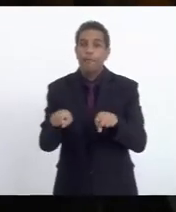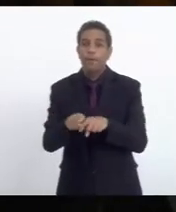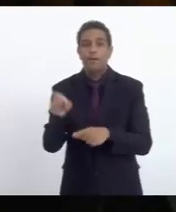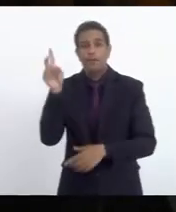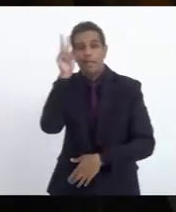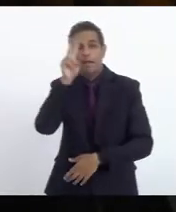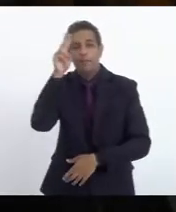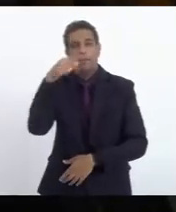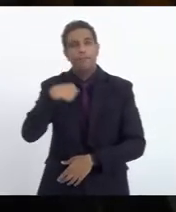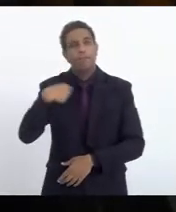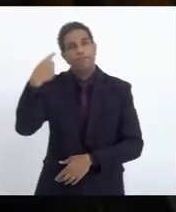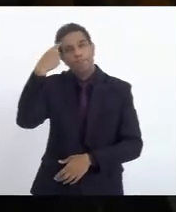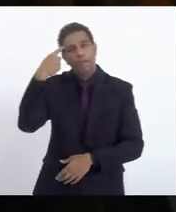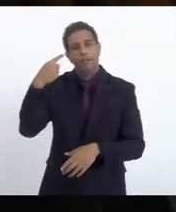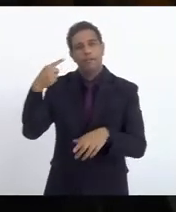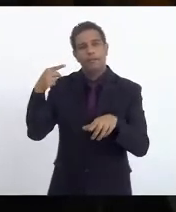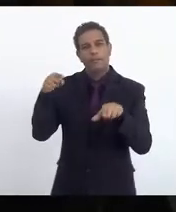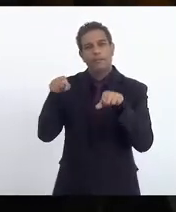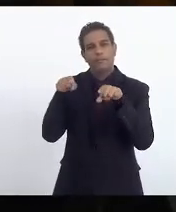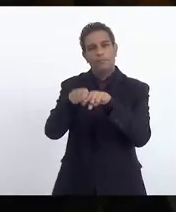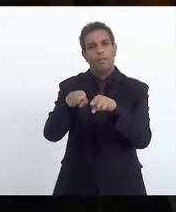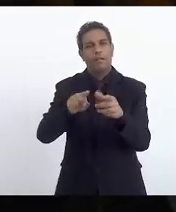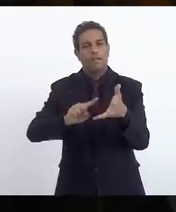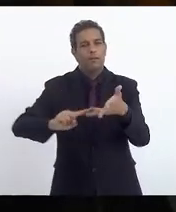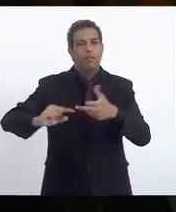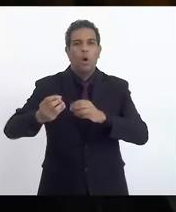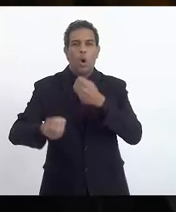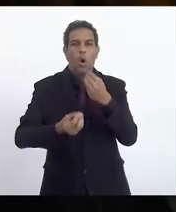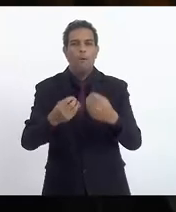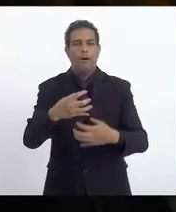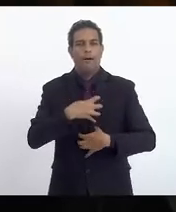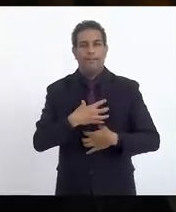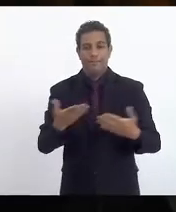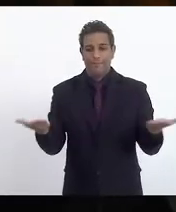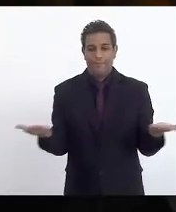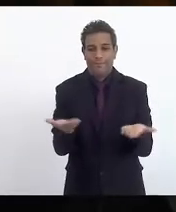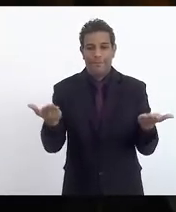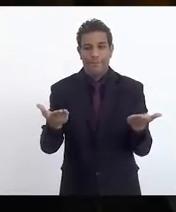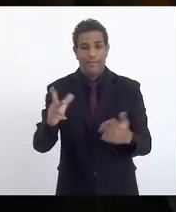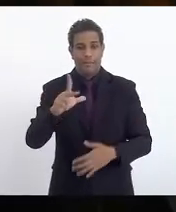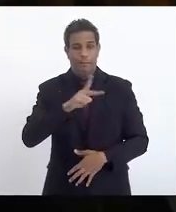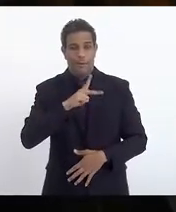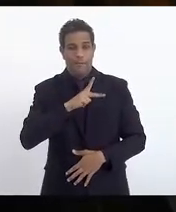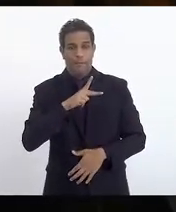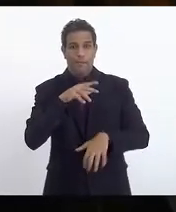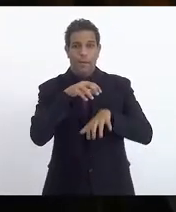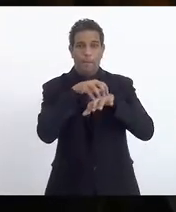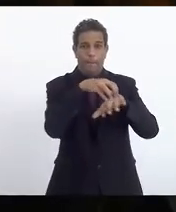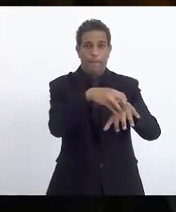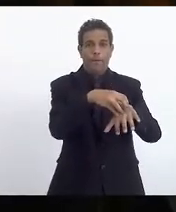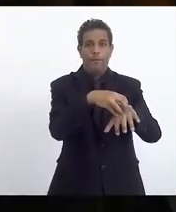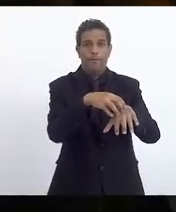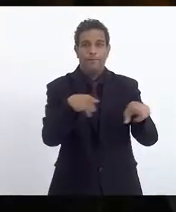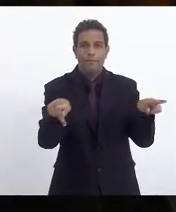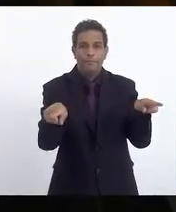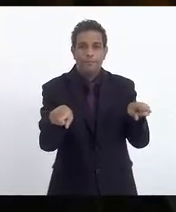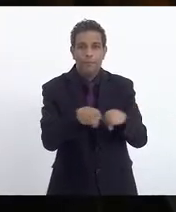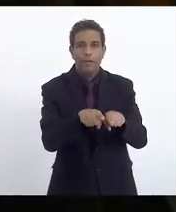eu fico me perguntando o Deputado Luiz Paulo Deputado tia Ju esse modelo de privatização do transporte aquaviário